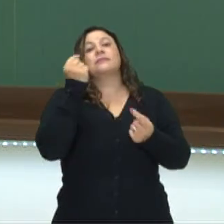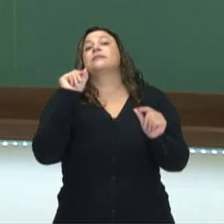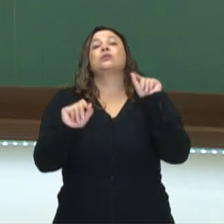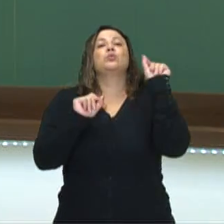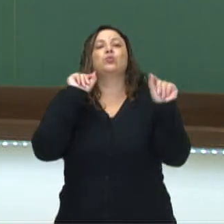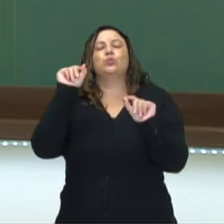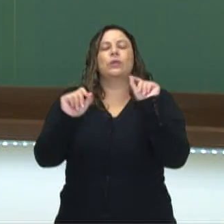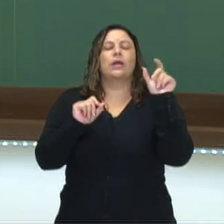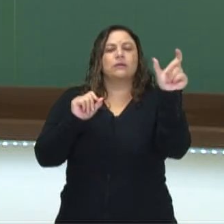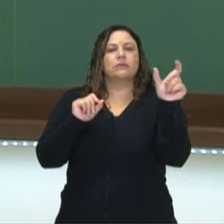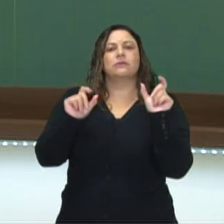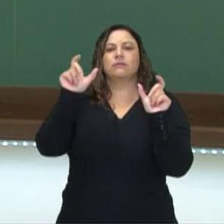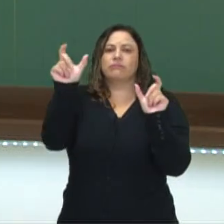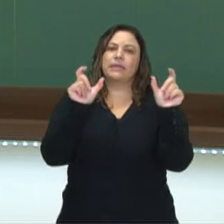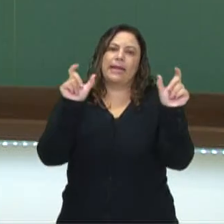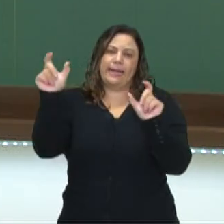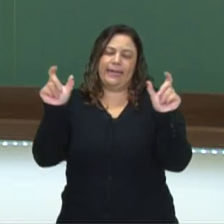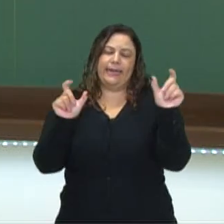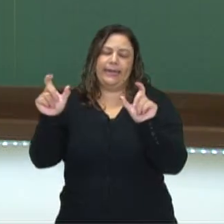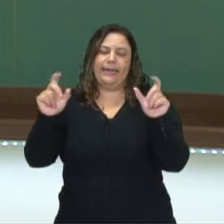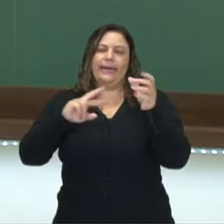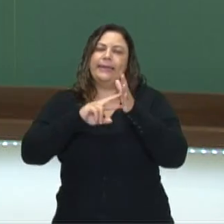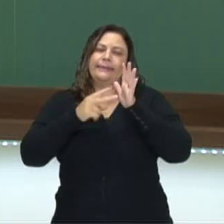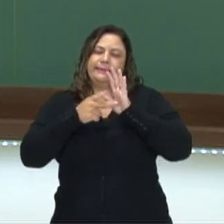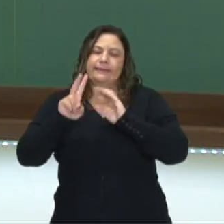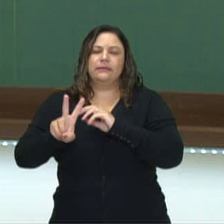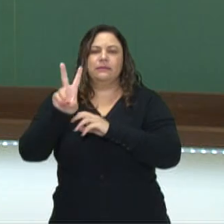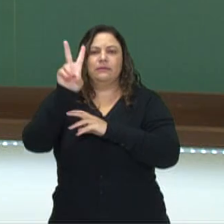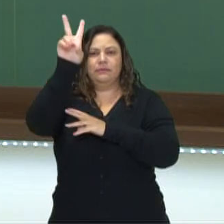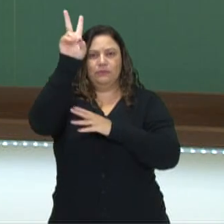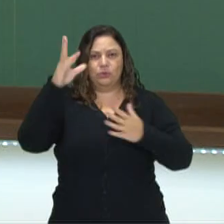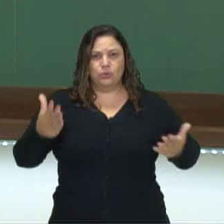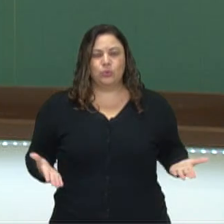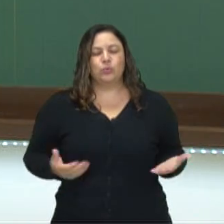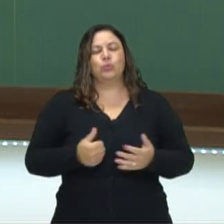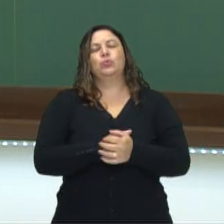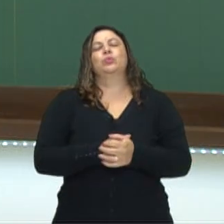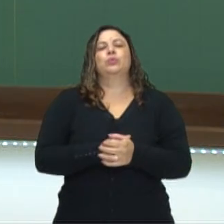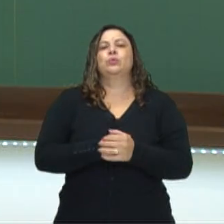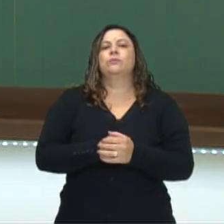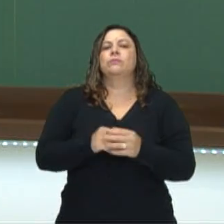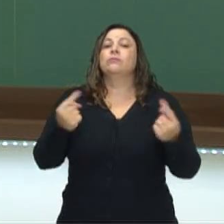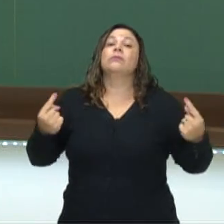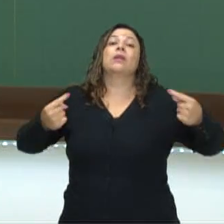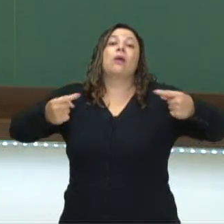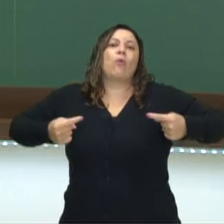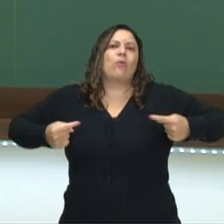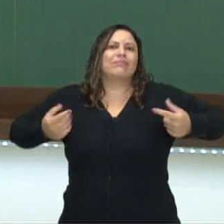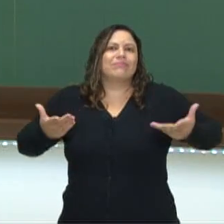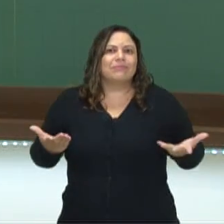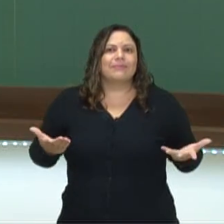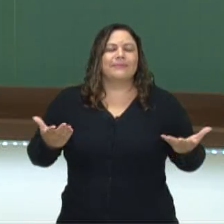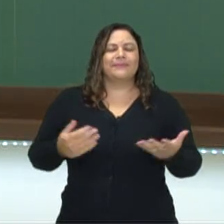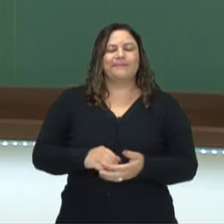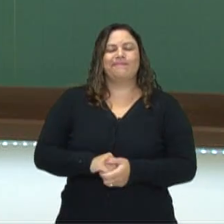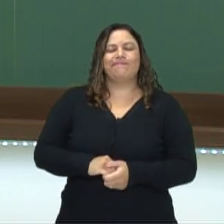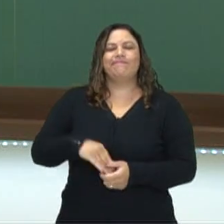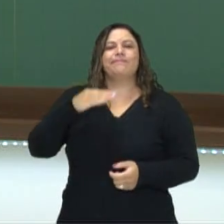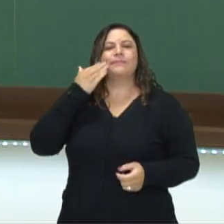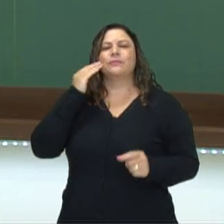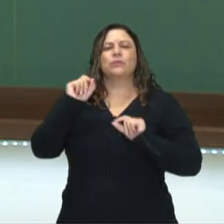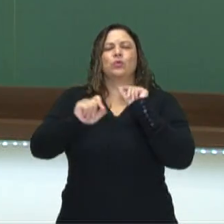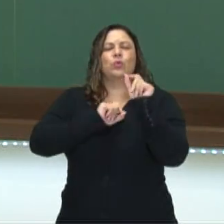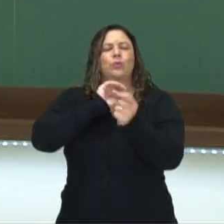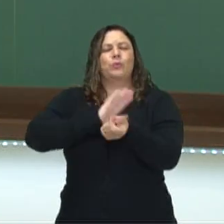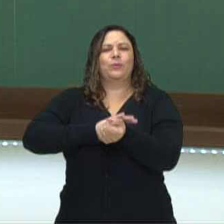quais dessas palavras aqui representam virtudes e quais delas, pelo contrário, representam o que a gente compreende como